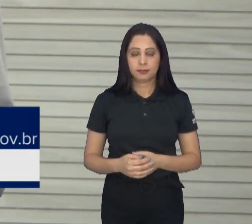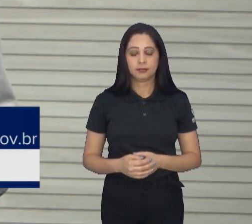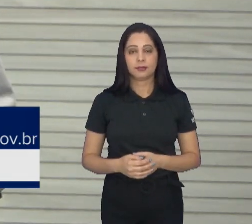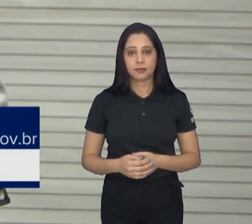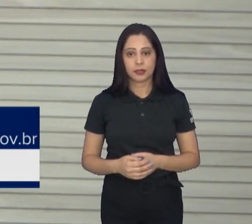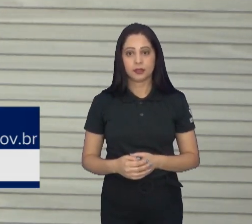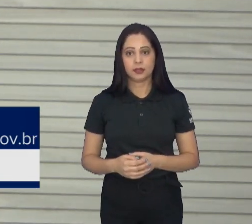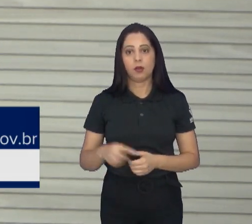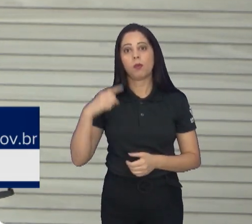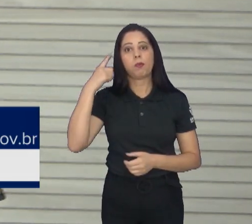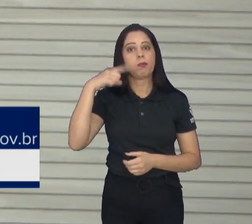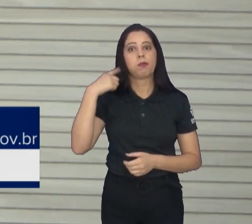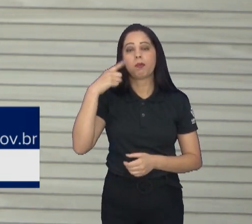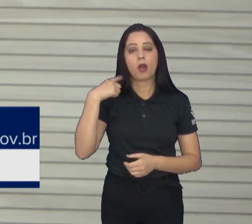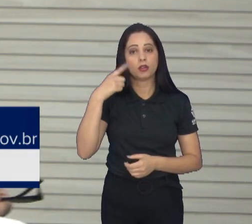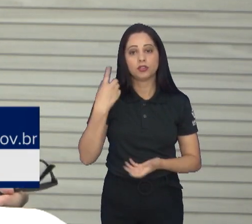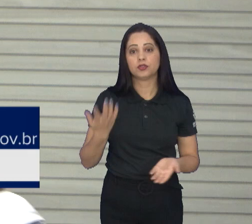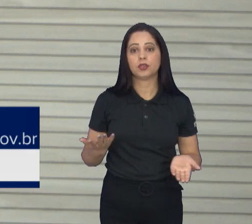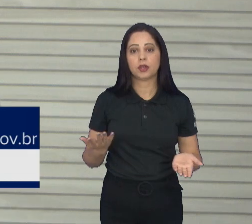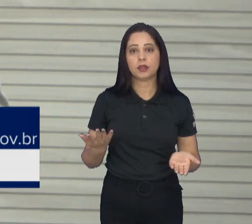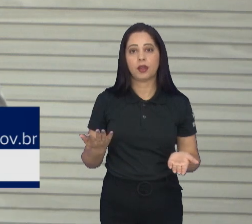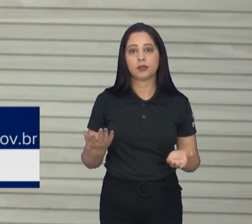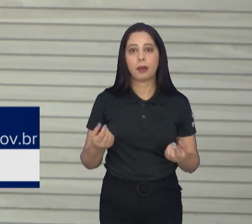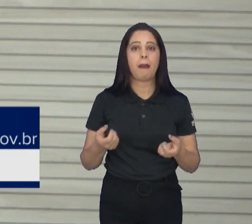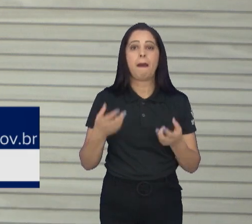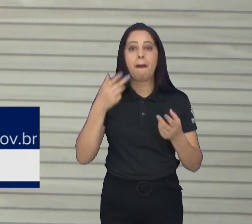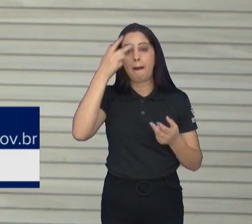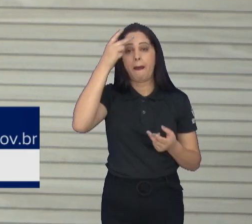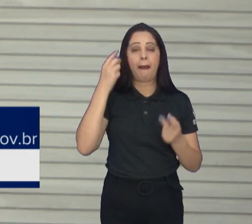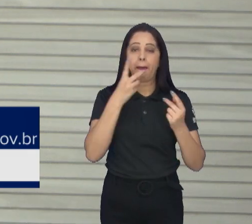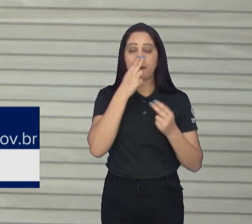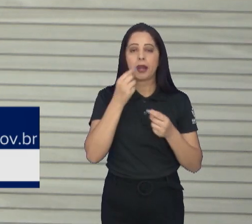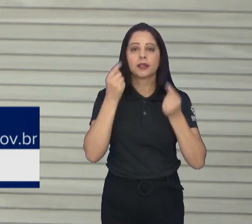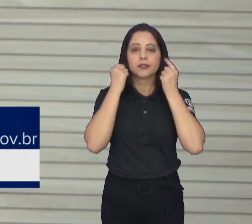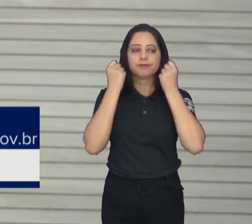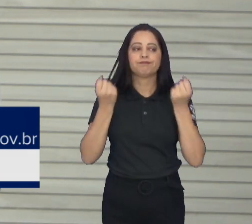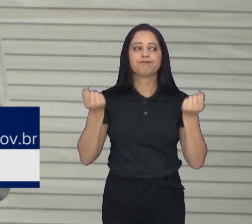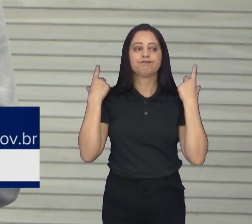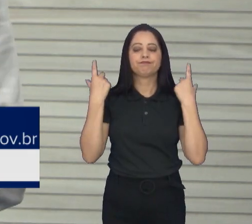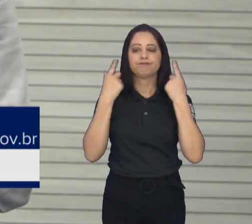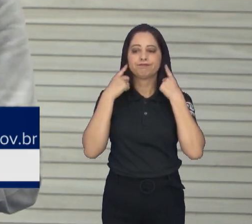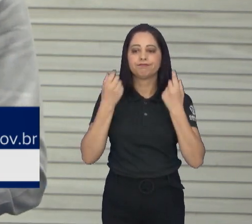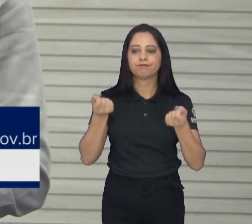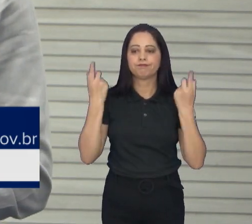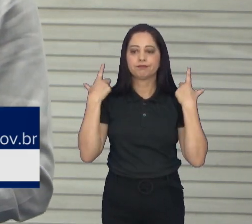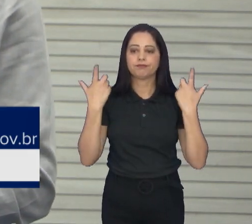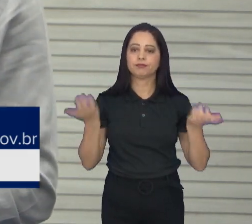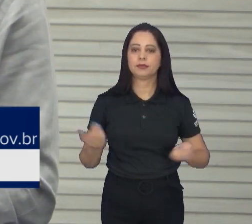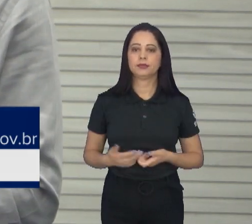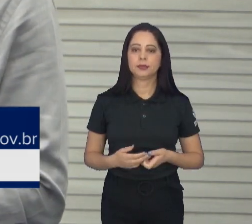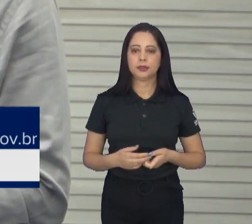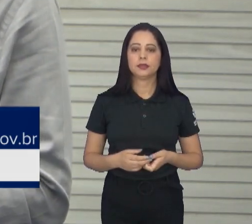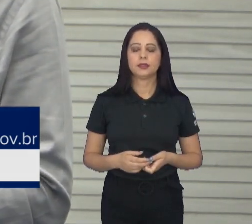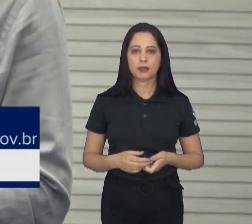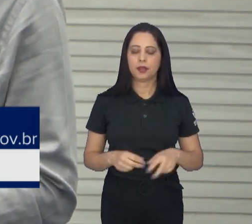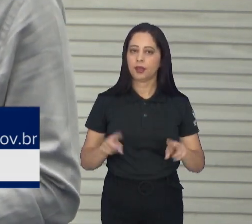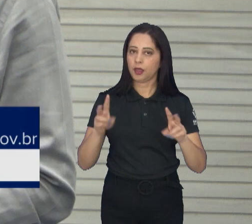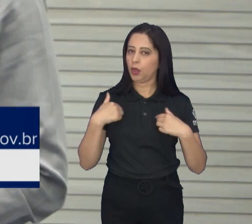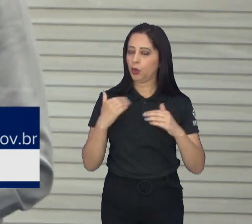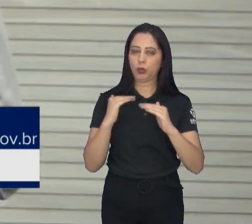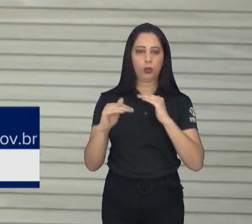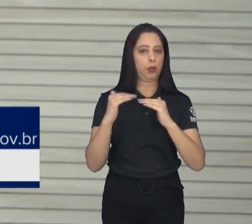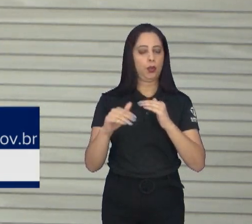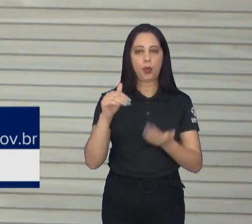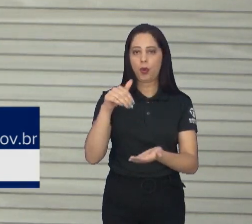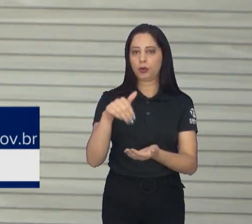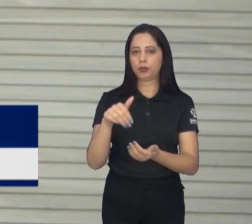ele fala, e a gente entra por um ouvido e sai pelo outro. Então, fica aqui também o meu protesto sobre esse